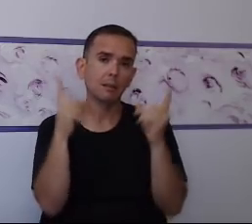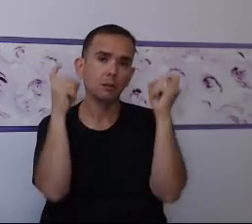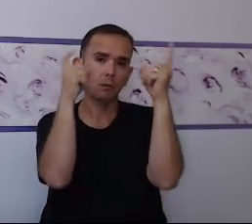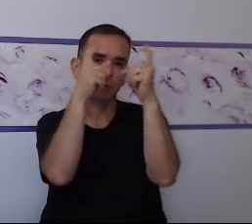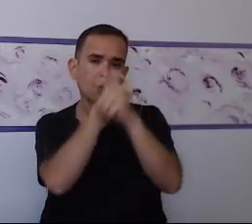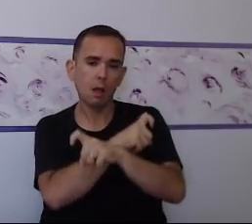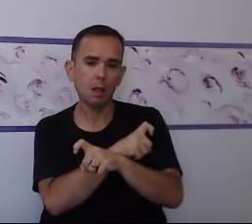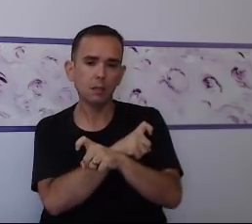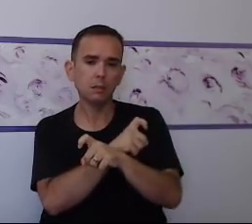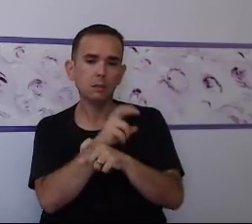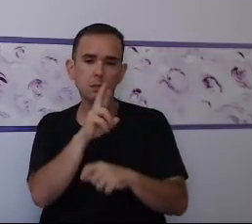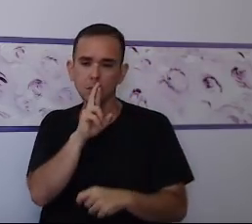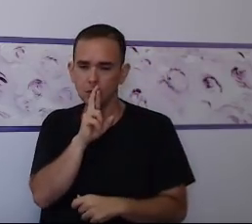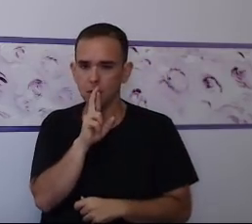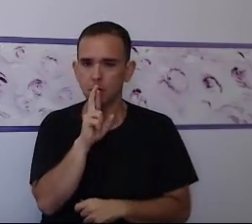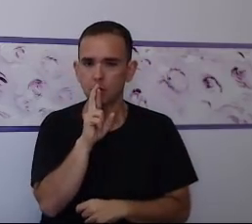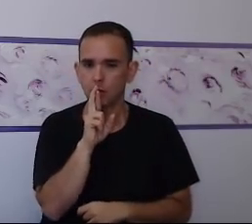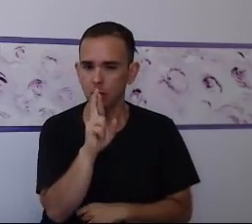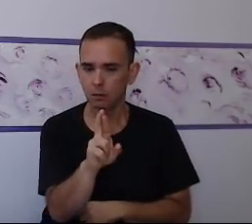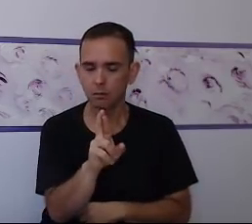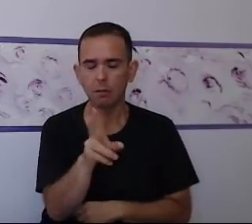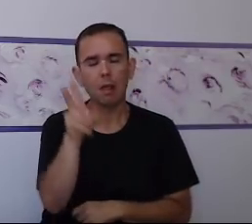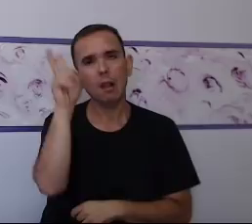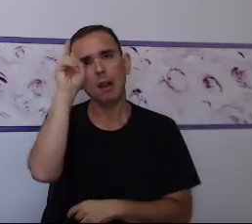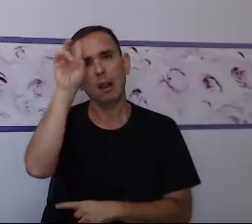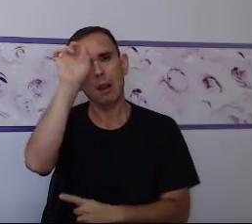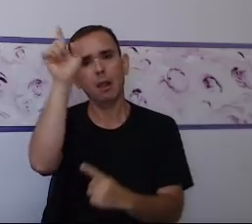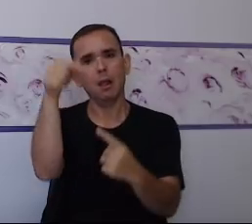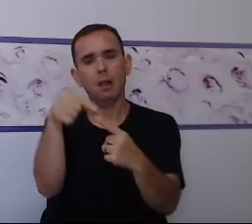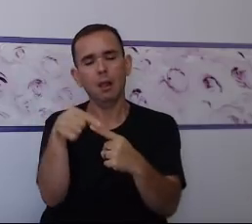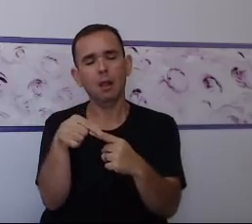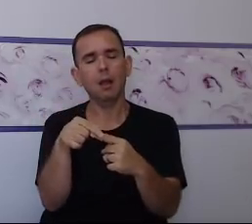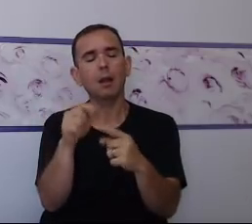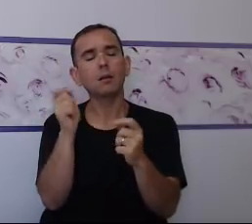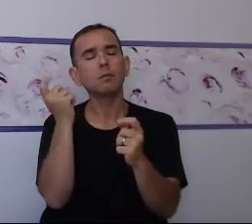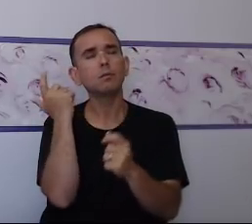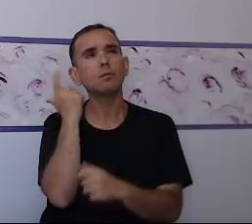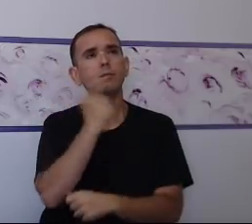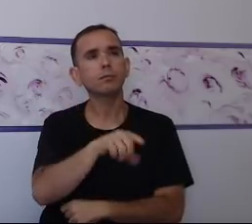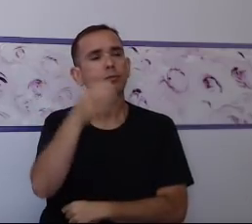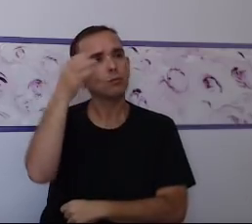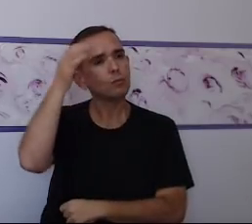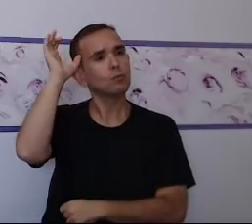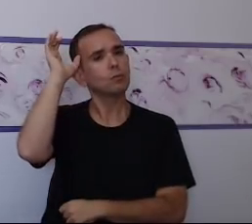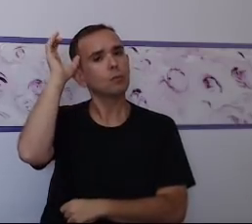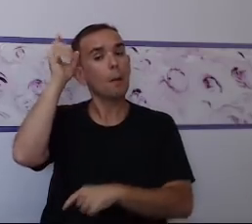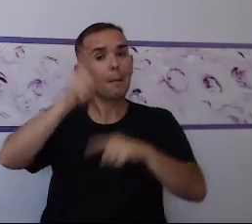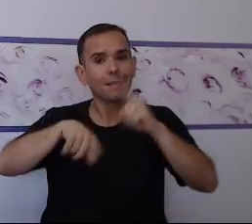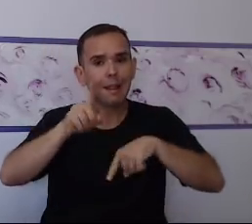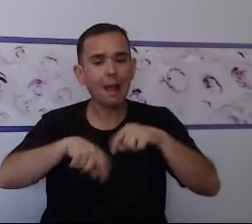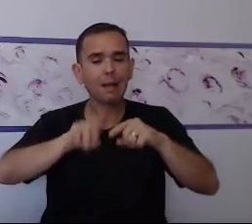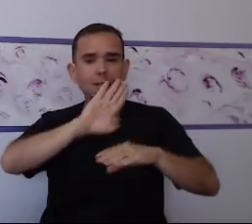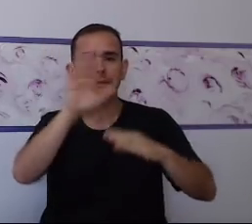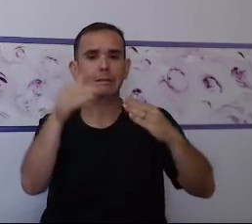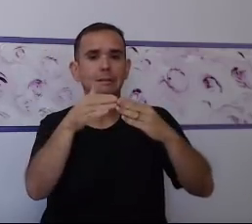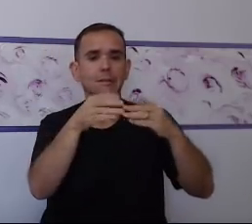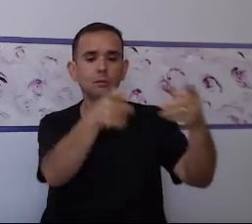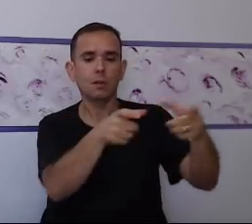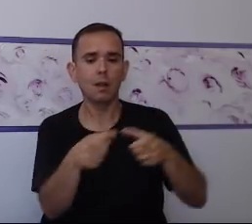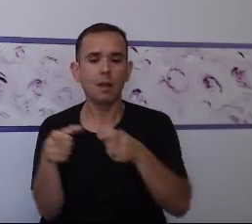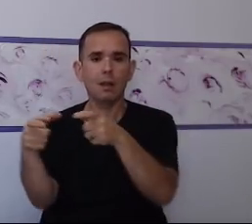de reagir a alguma coisa, recordar-se e tornar-se ciente de conceitos, objetos e relações